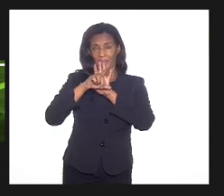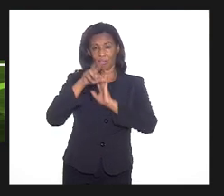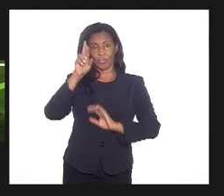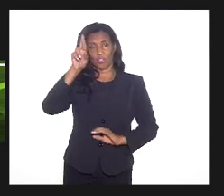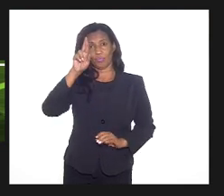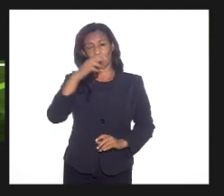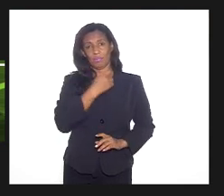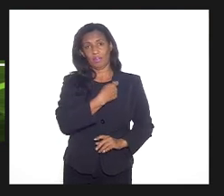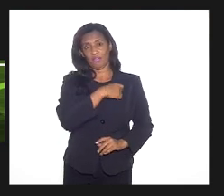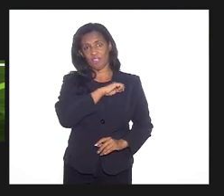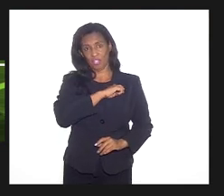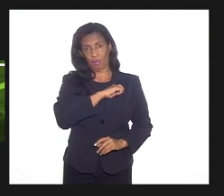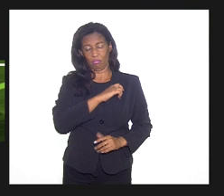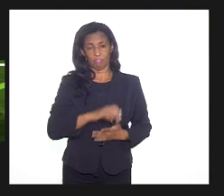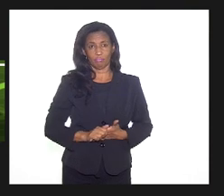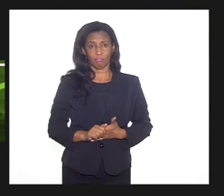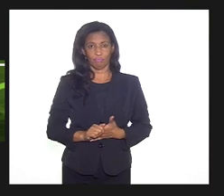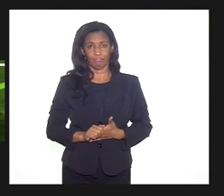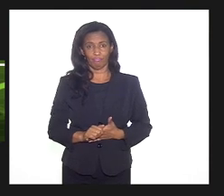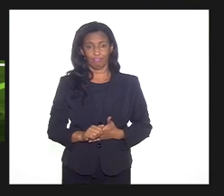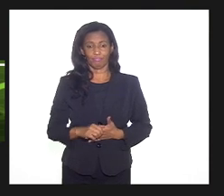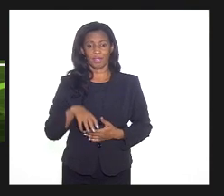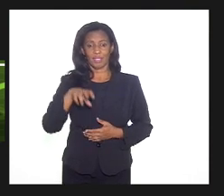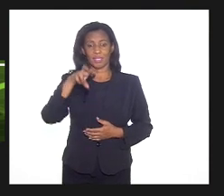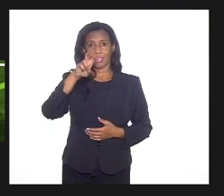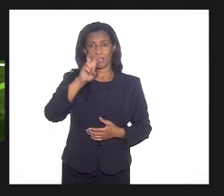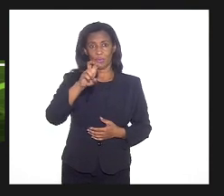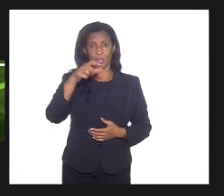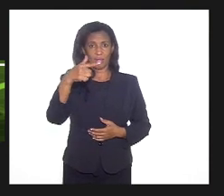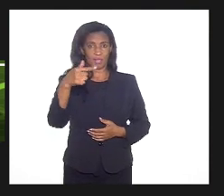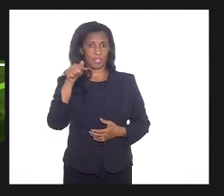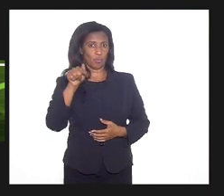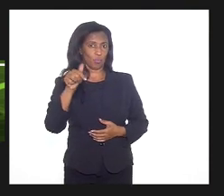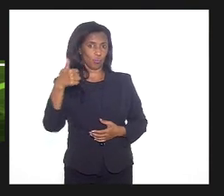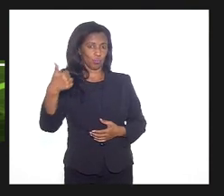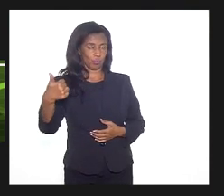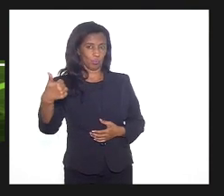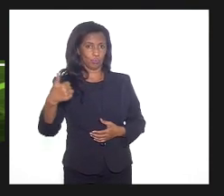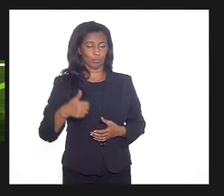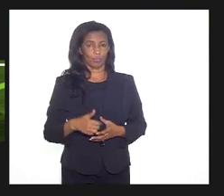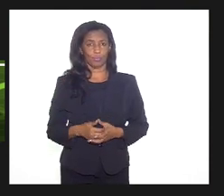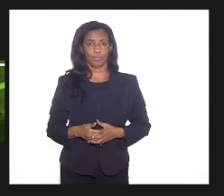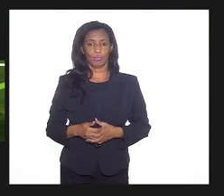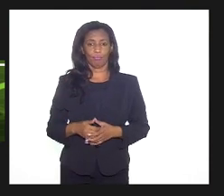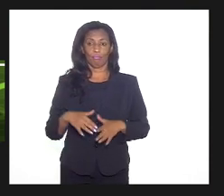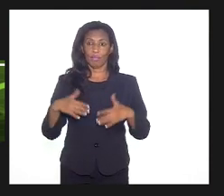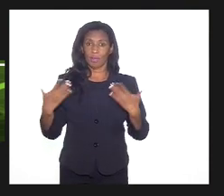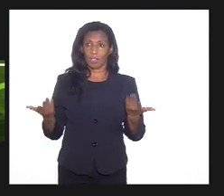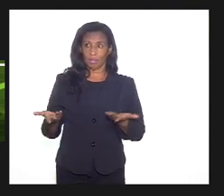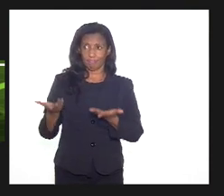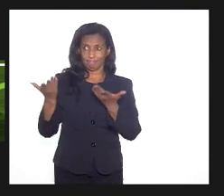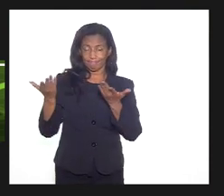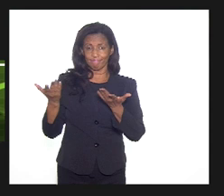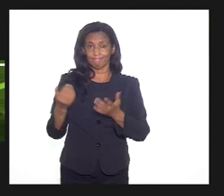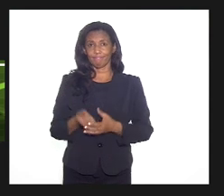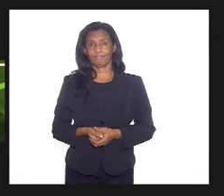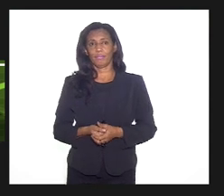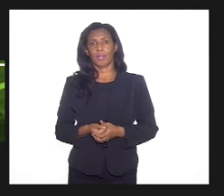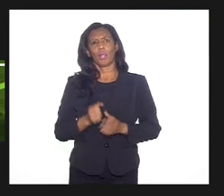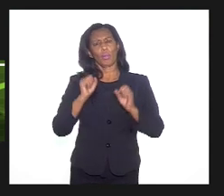Fiscal, atingindo 57,1. E aí, Vossas Excelências podem me